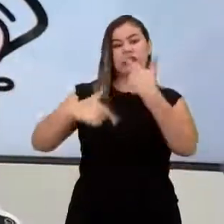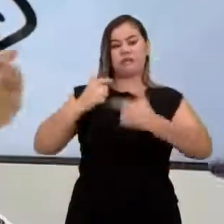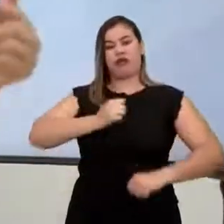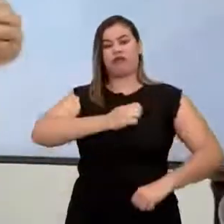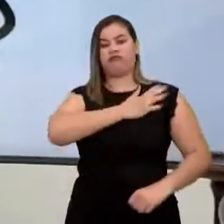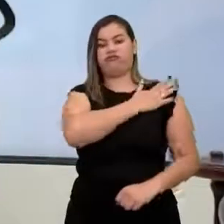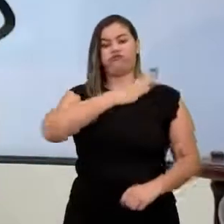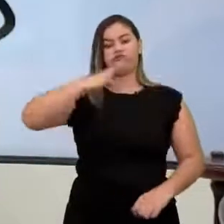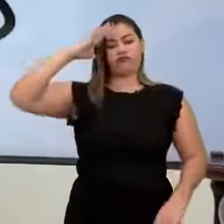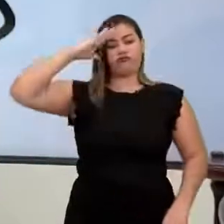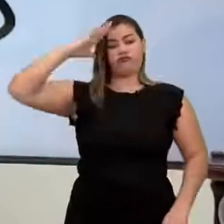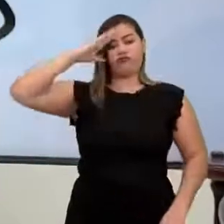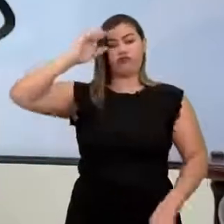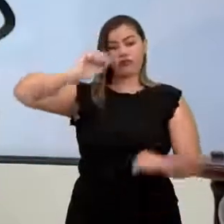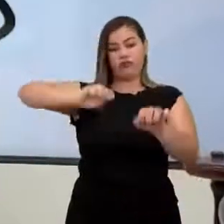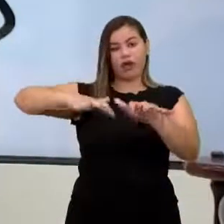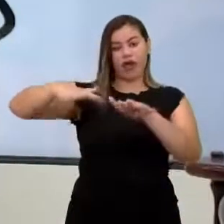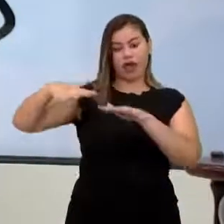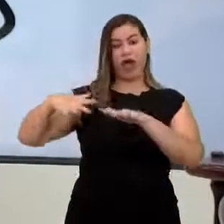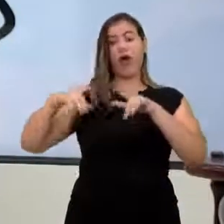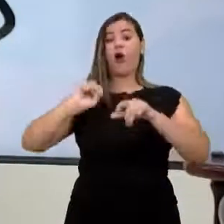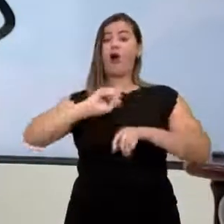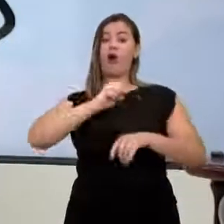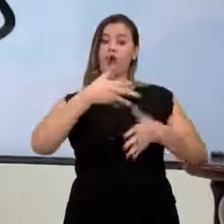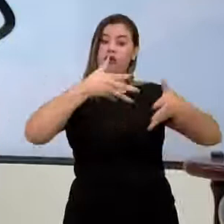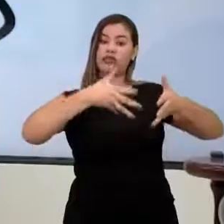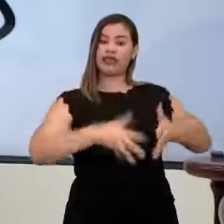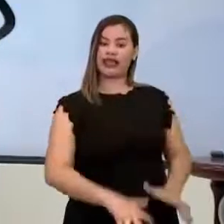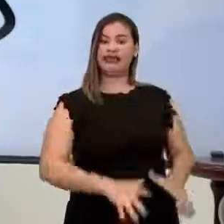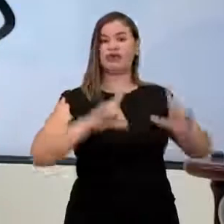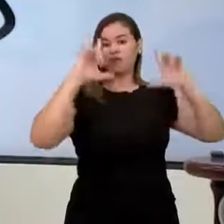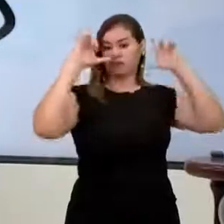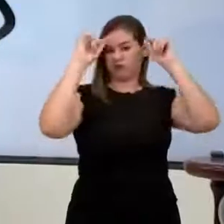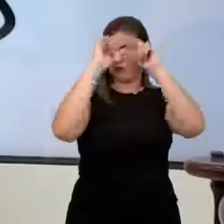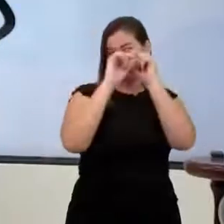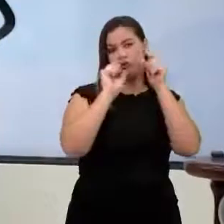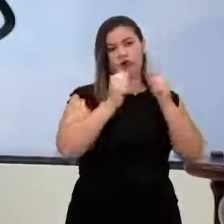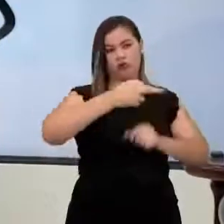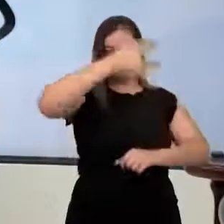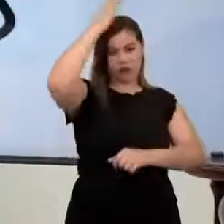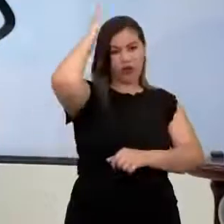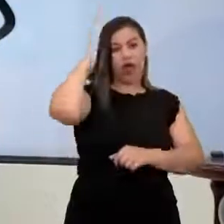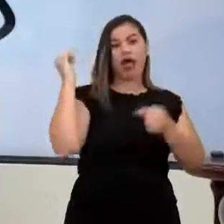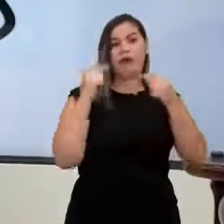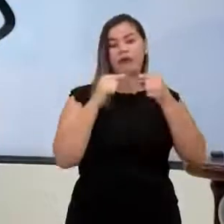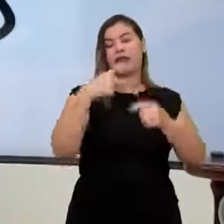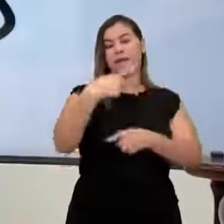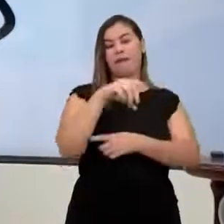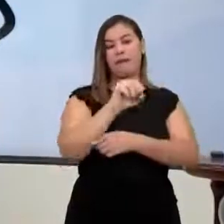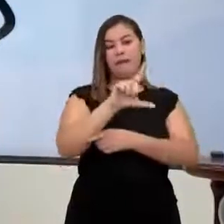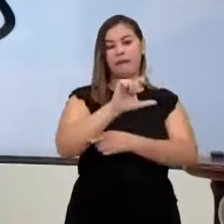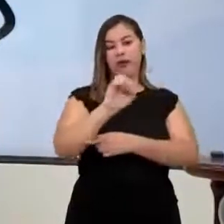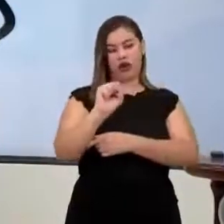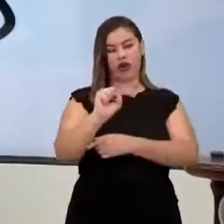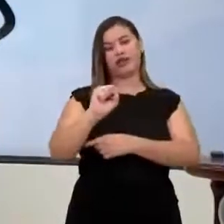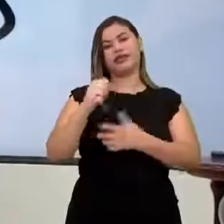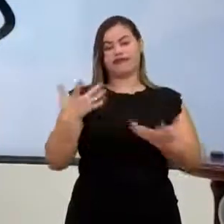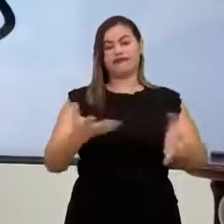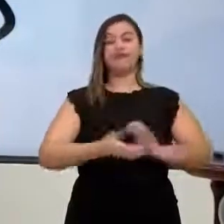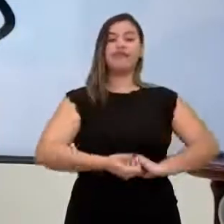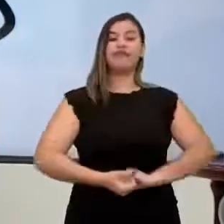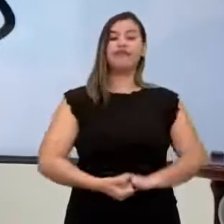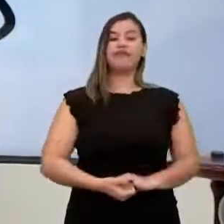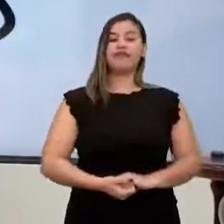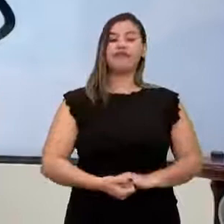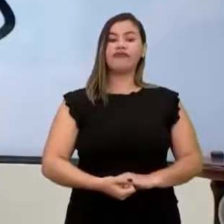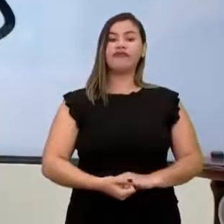militar e que nasceram naqueles locais. Tinham que ser nascido, por exemplo, nas polis respectivas ou lá no Império Romano.